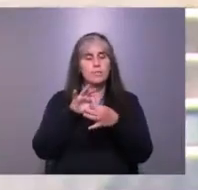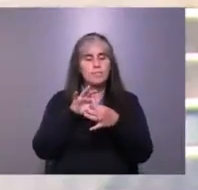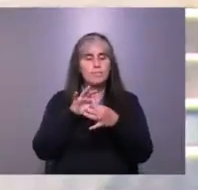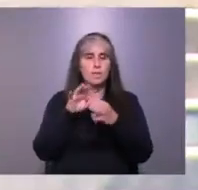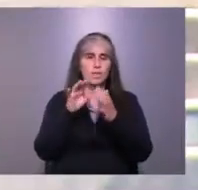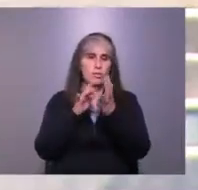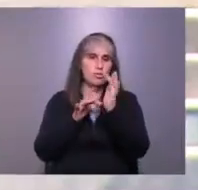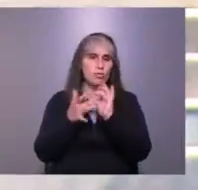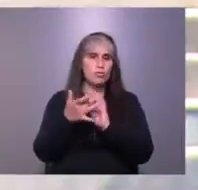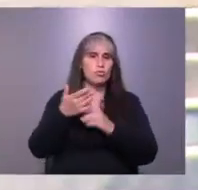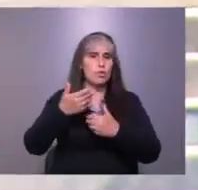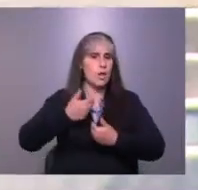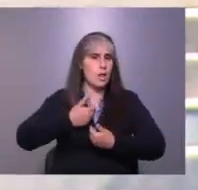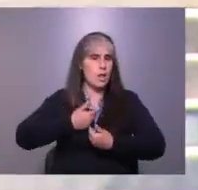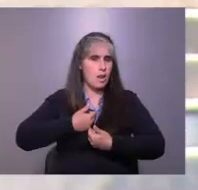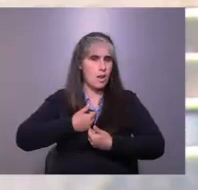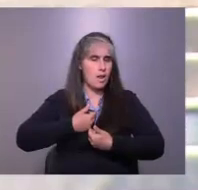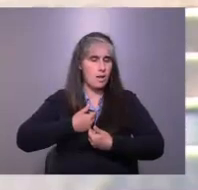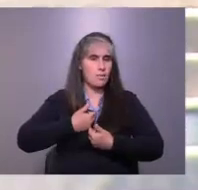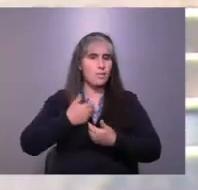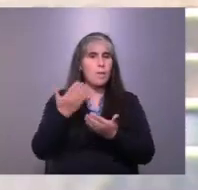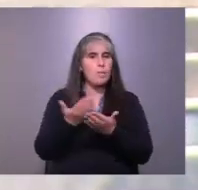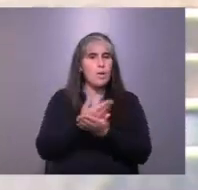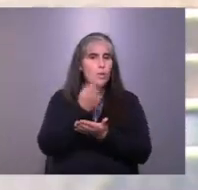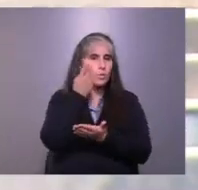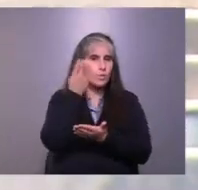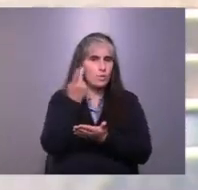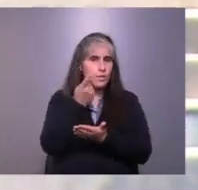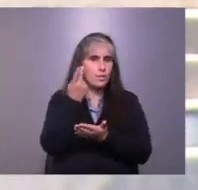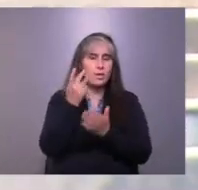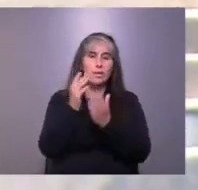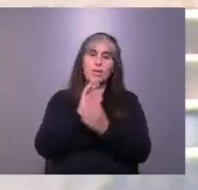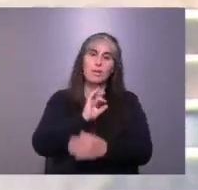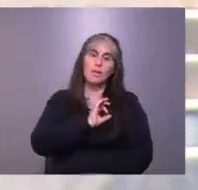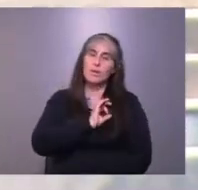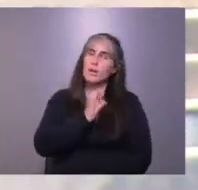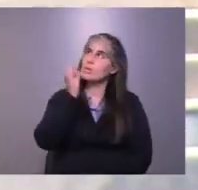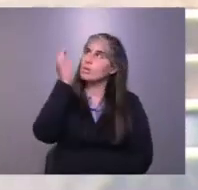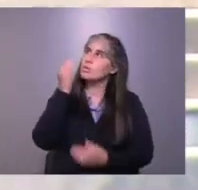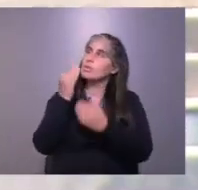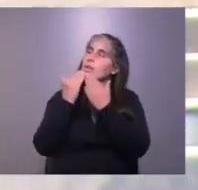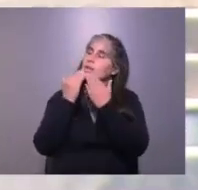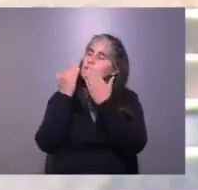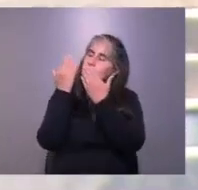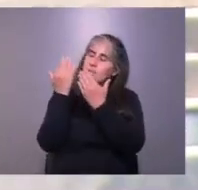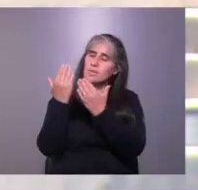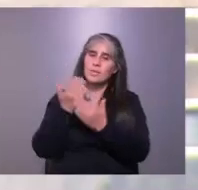Cristo, pão da vida, demos graças ao Senhor pelo seu amor por